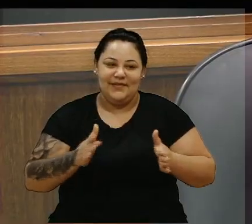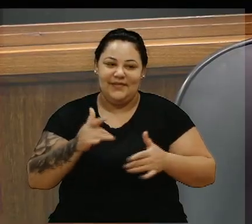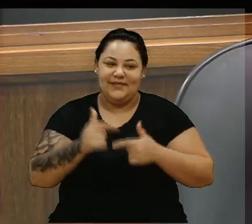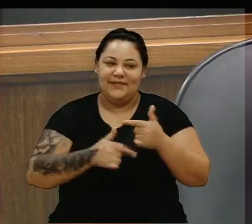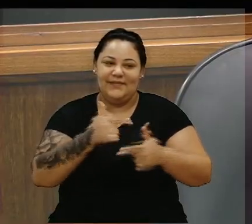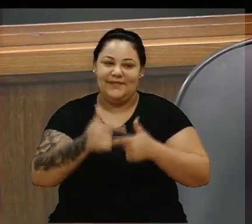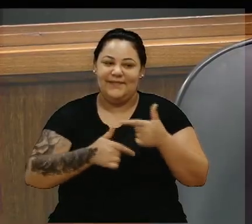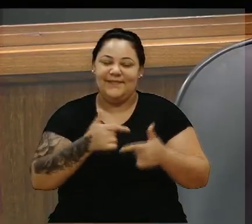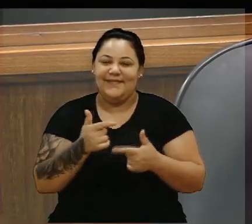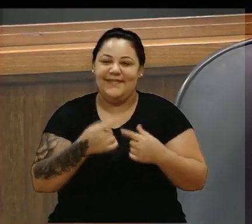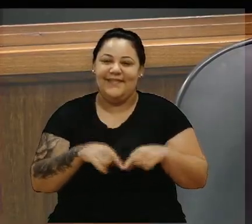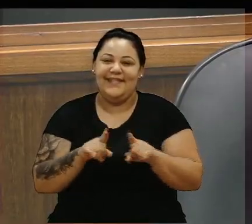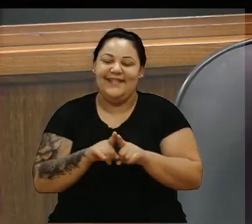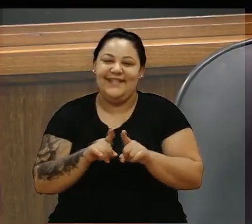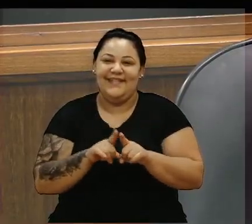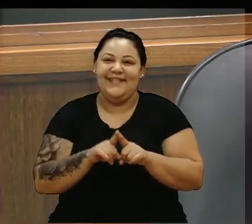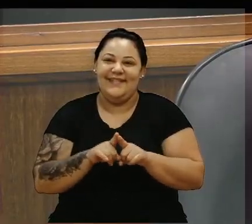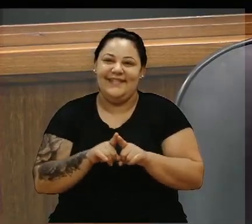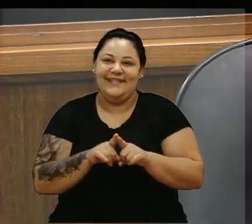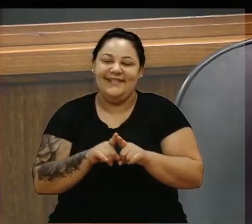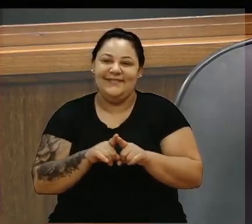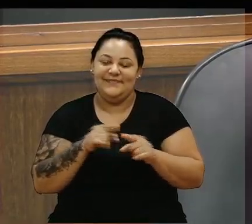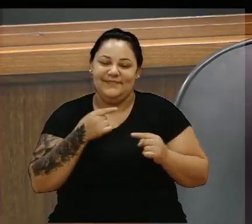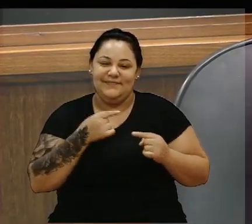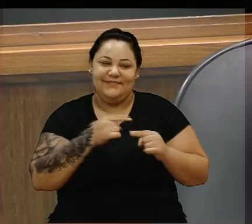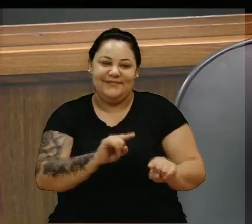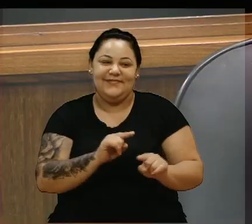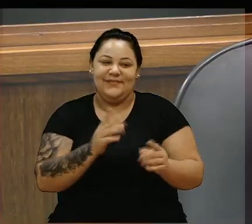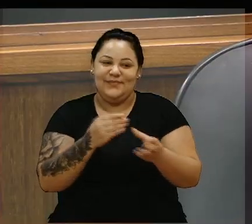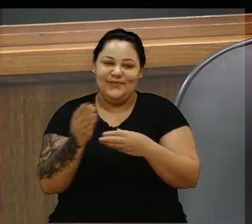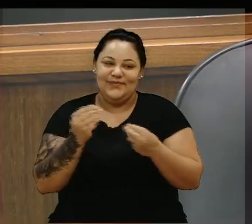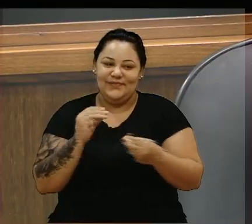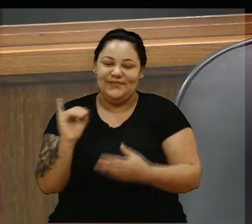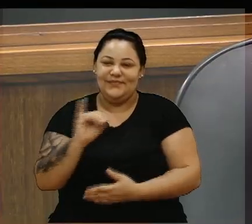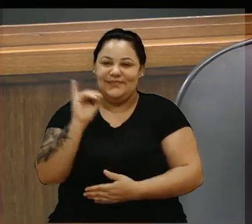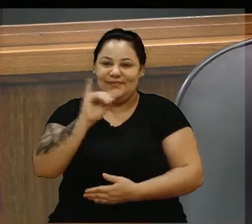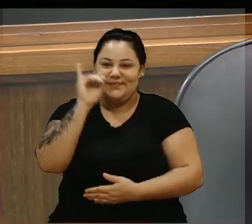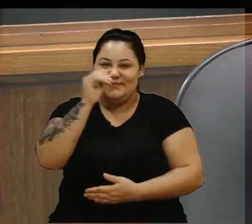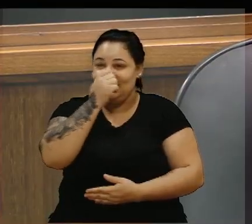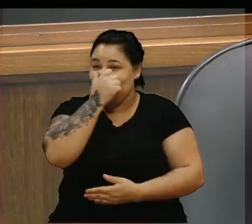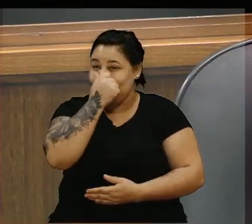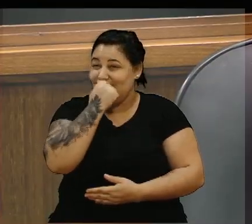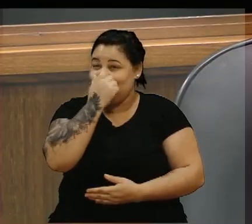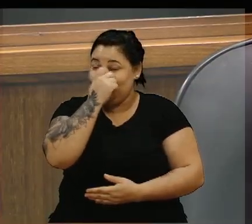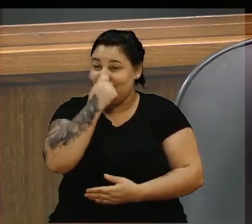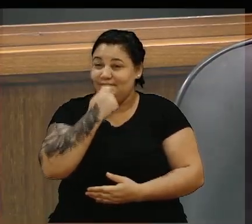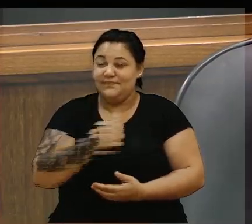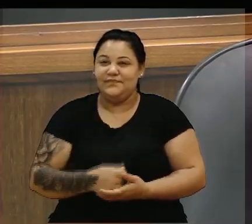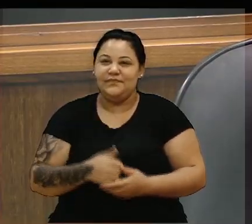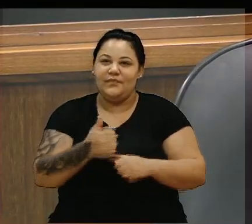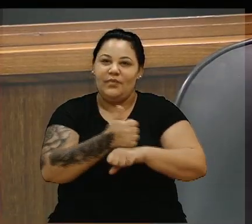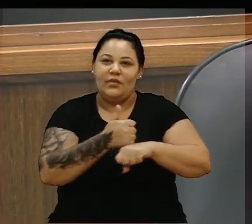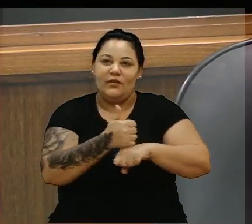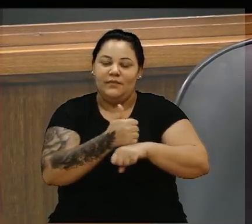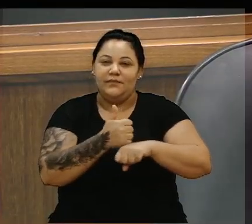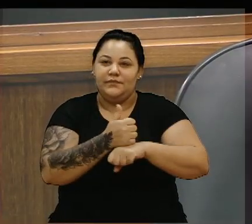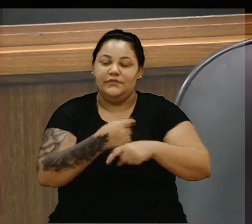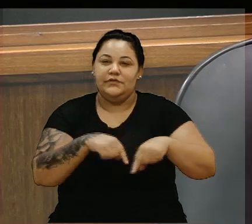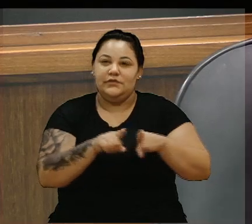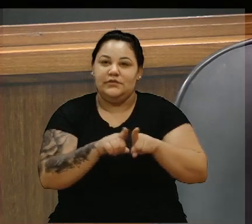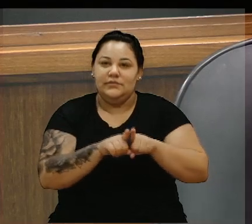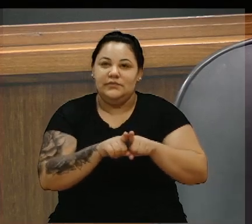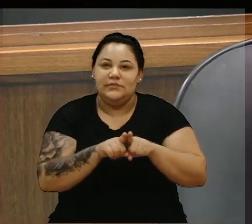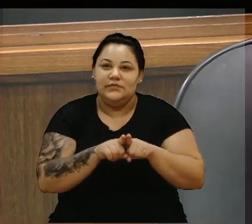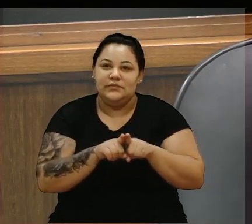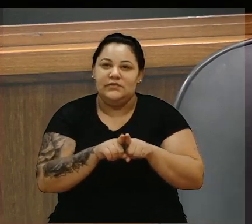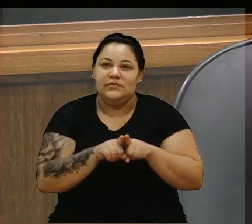fato, vereador Iago, é um desafio gigantesco. A gente sabe que não tem professor assistente em